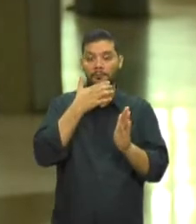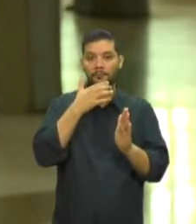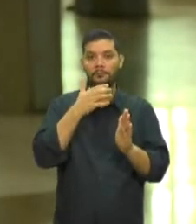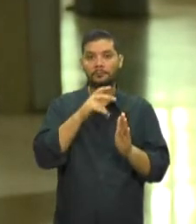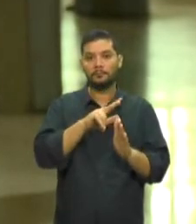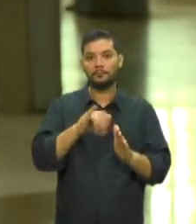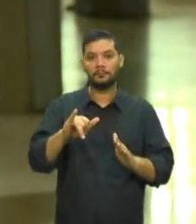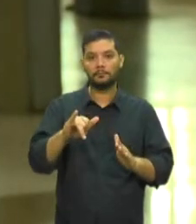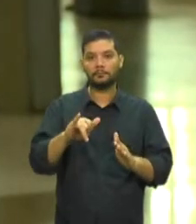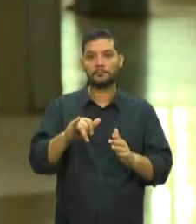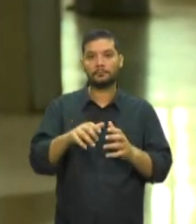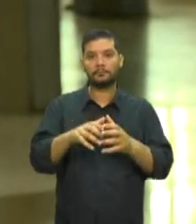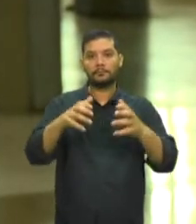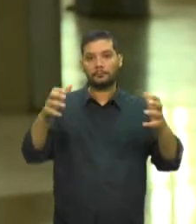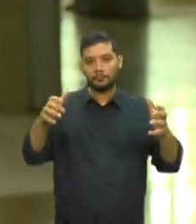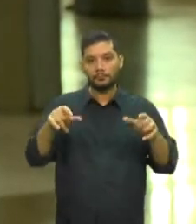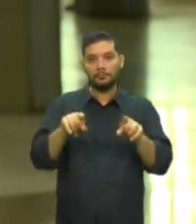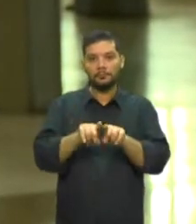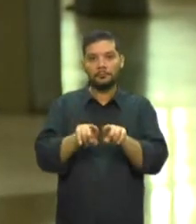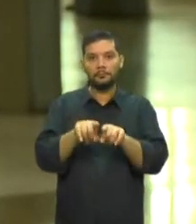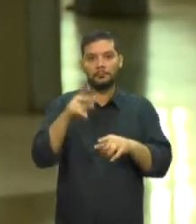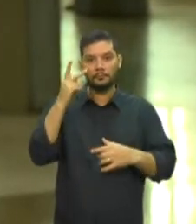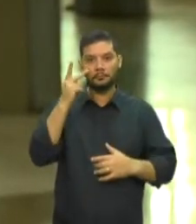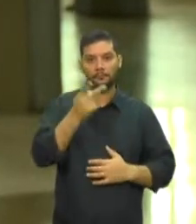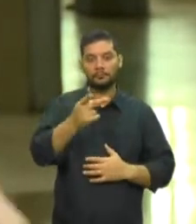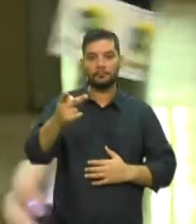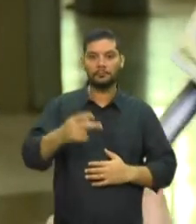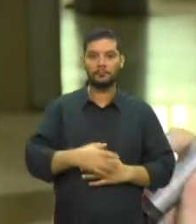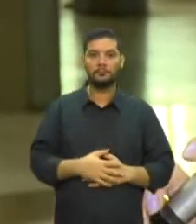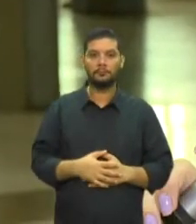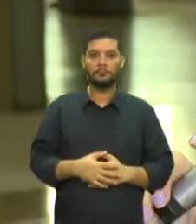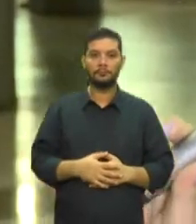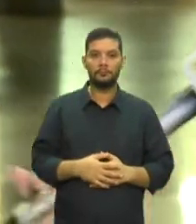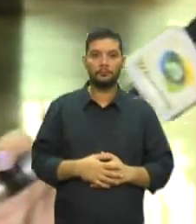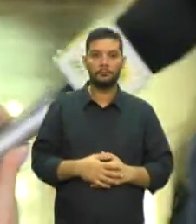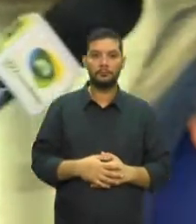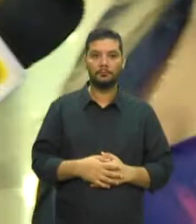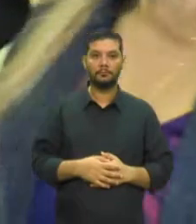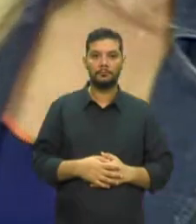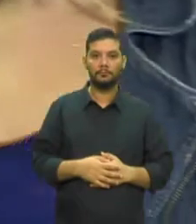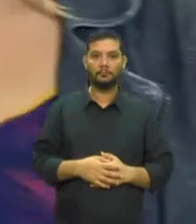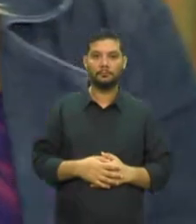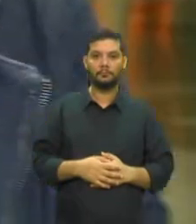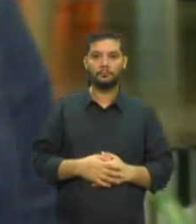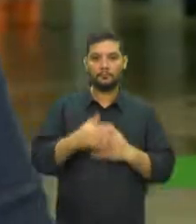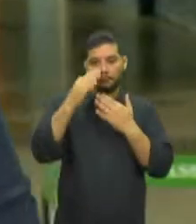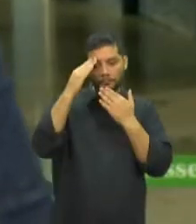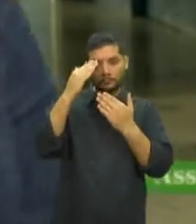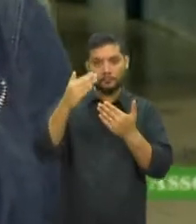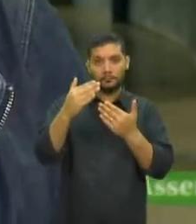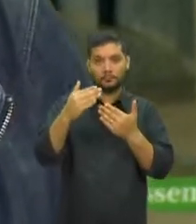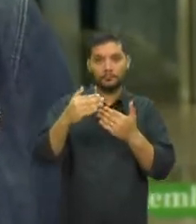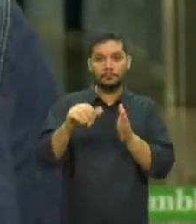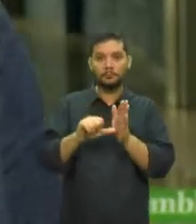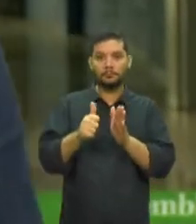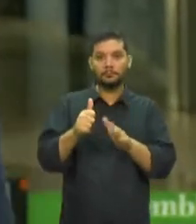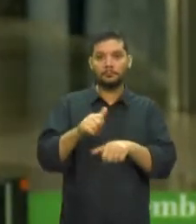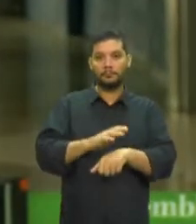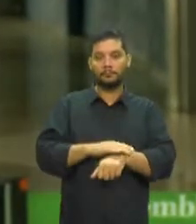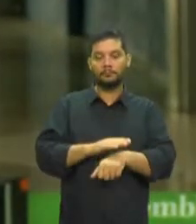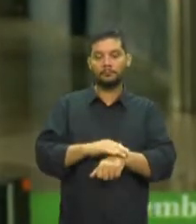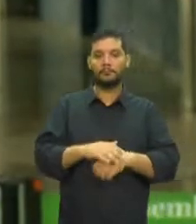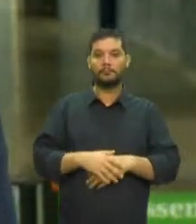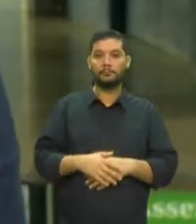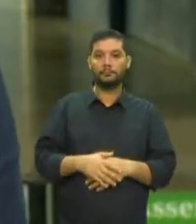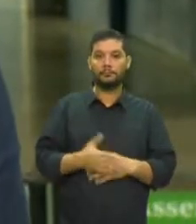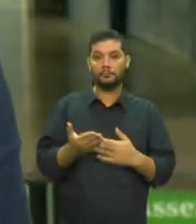outras macro-regiões serão visitadas ainda até dezembro, tá certo? Muito obrigada, Luísa, pela participação aqui no Primeiro Expediente. É isso, Thiago,